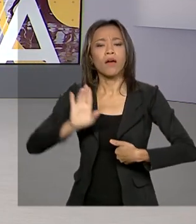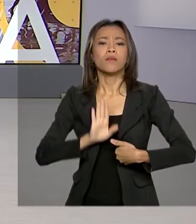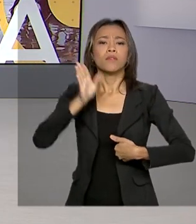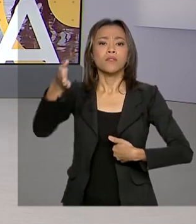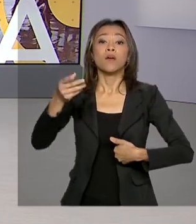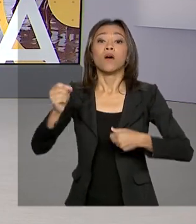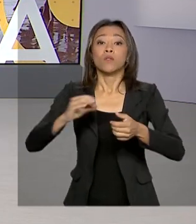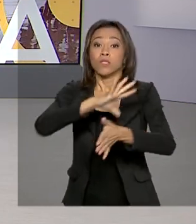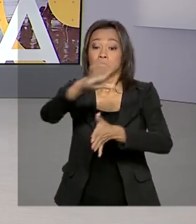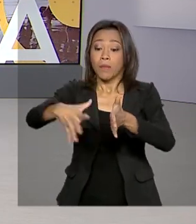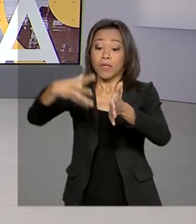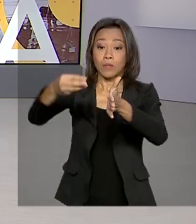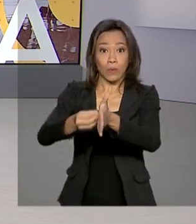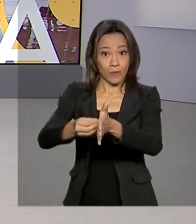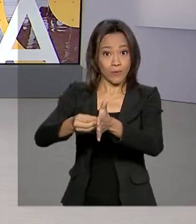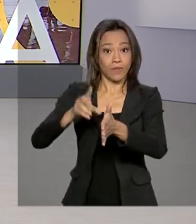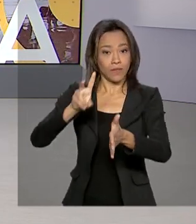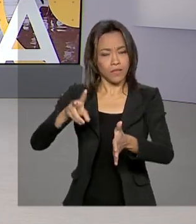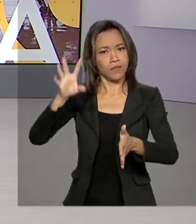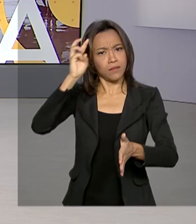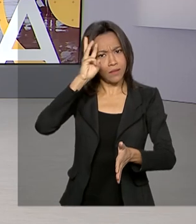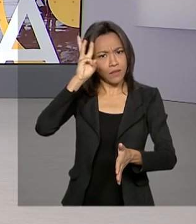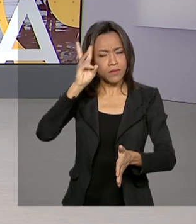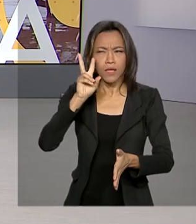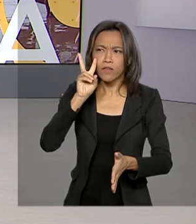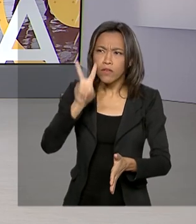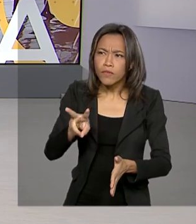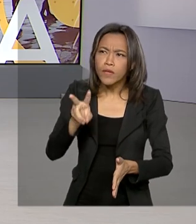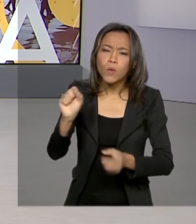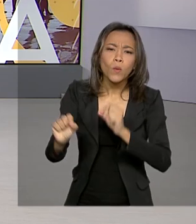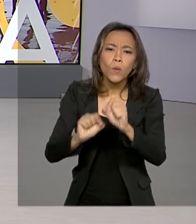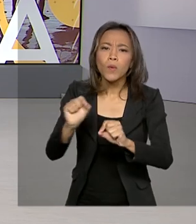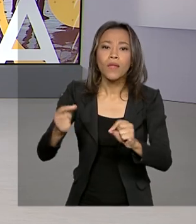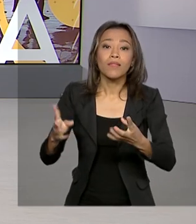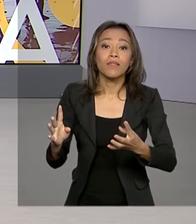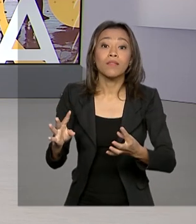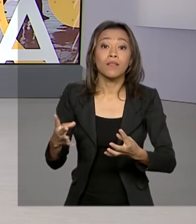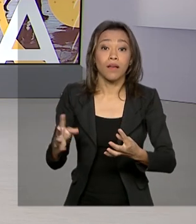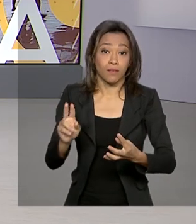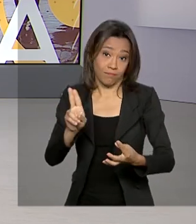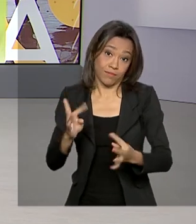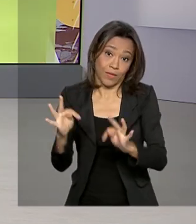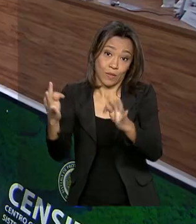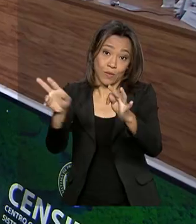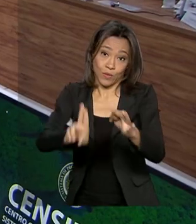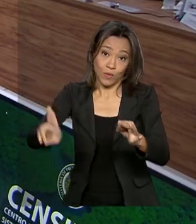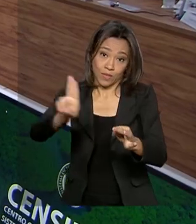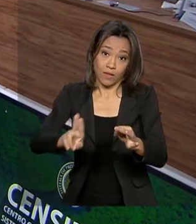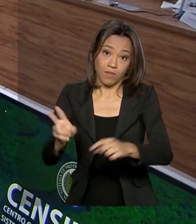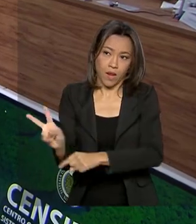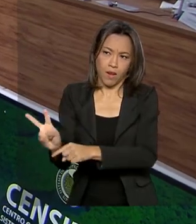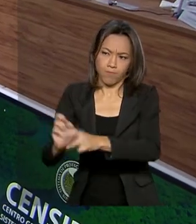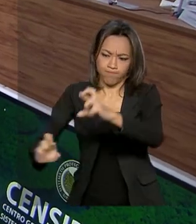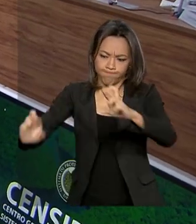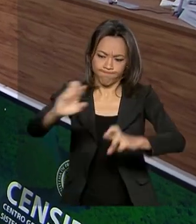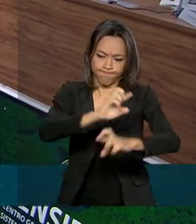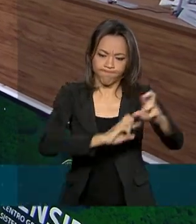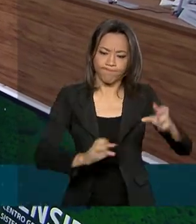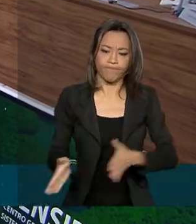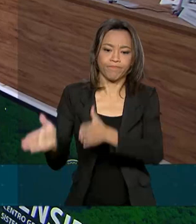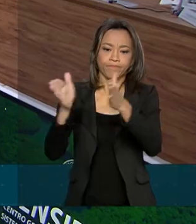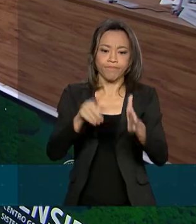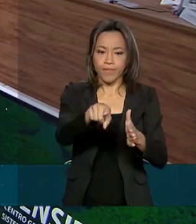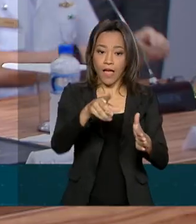Nesta terça-feira, ele deu uma olhada na tecnologia usada para monitorar a região. A visita ao Centro